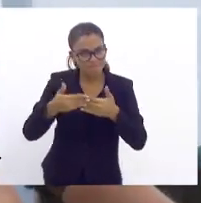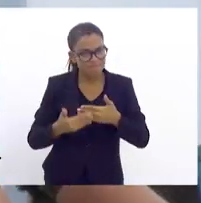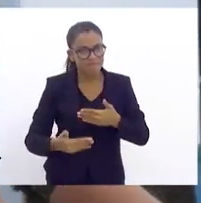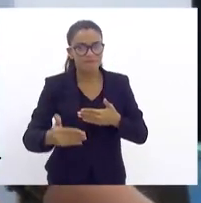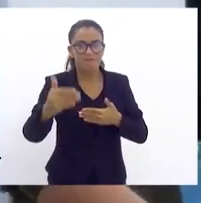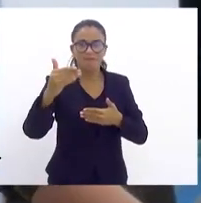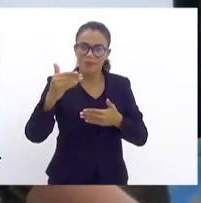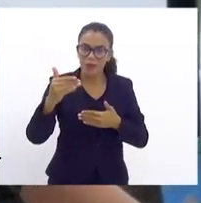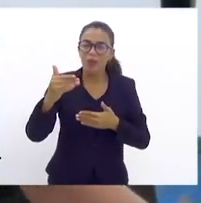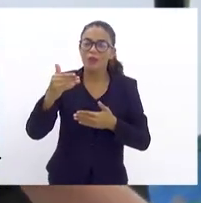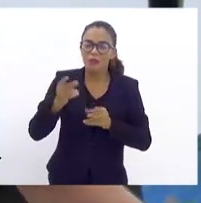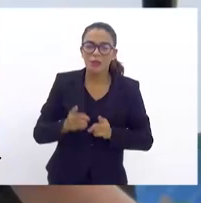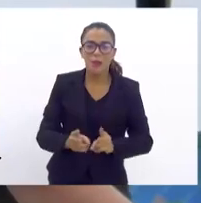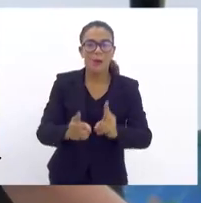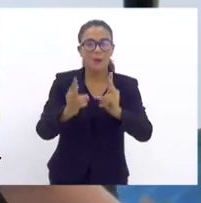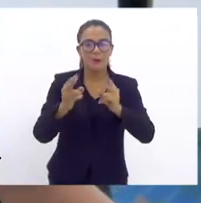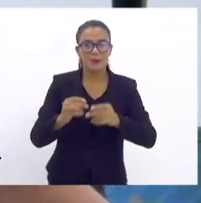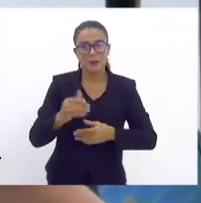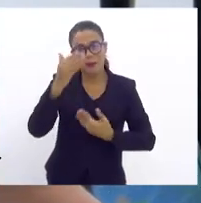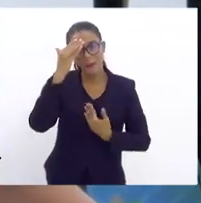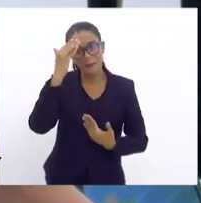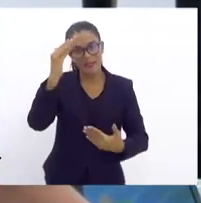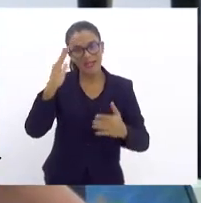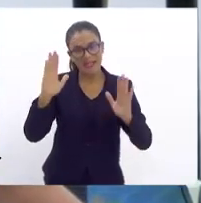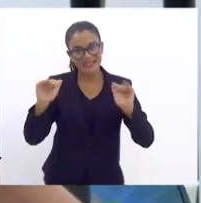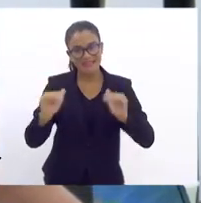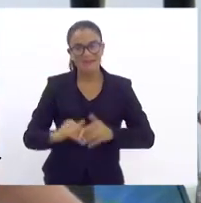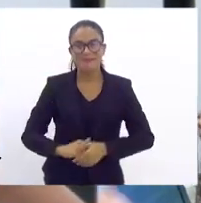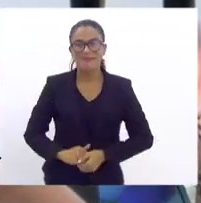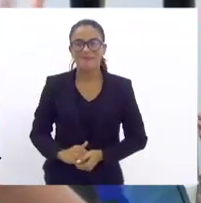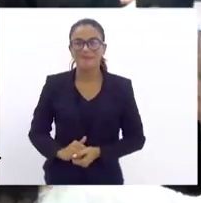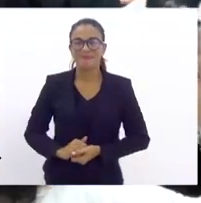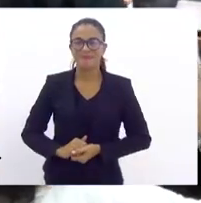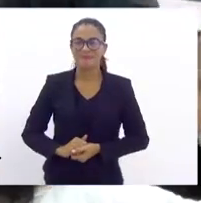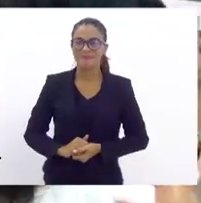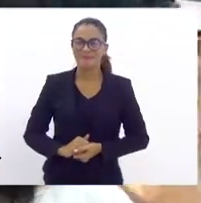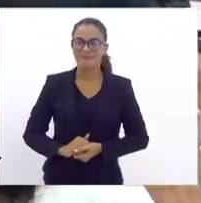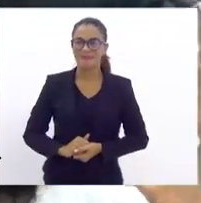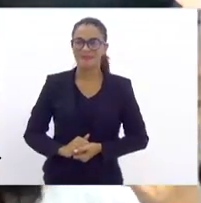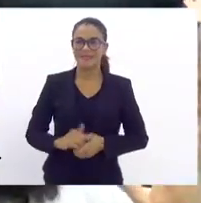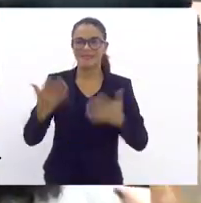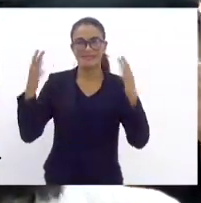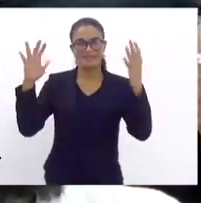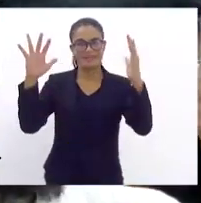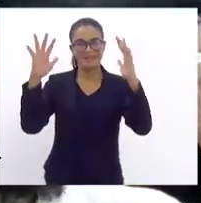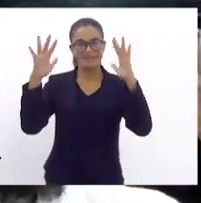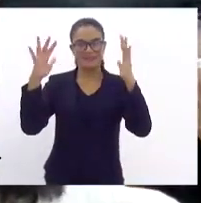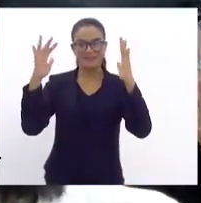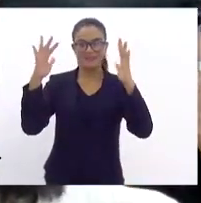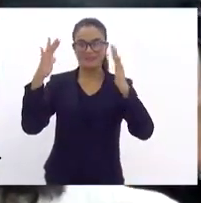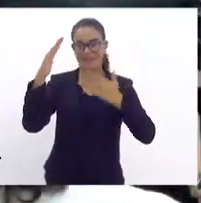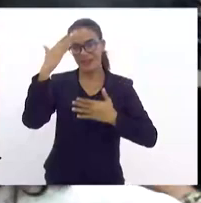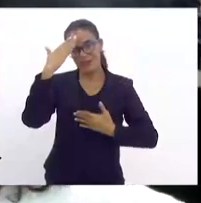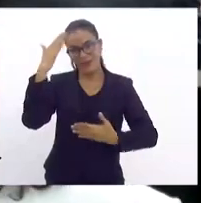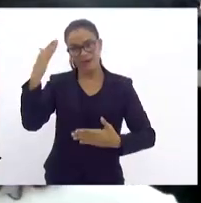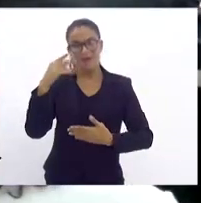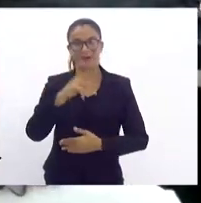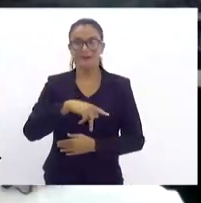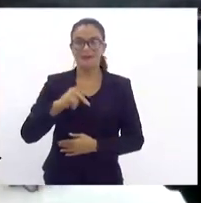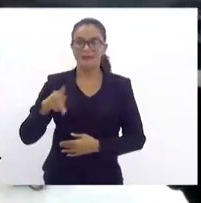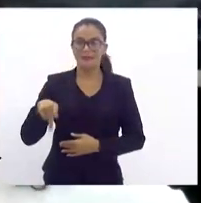se tem continuidade muito obrigada viu Obrigado professora